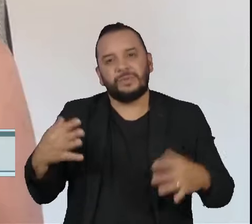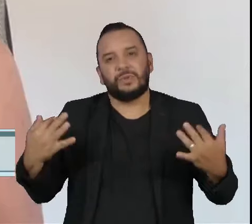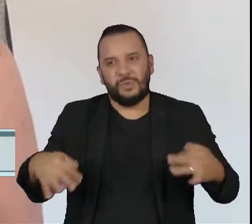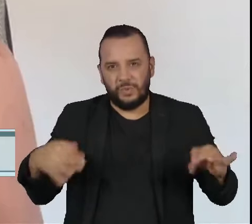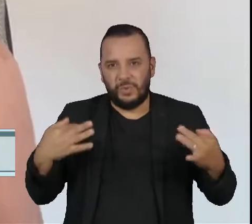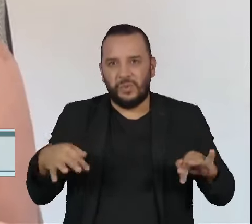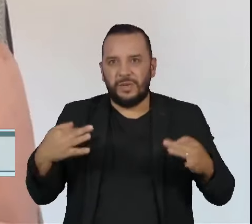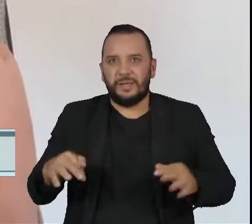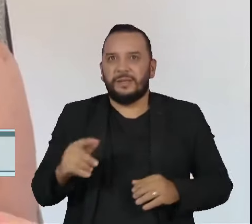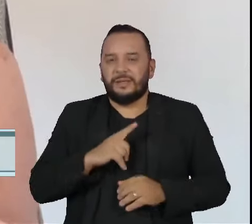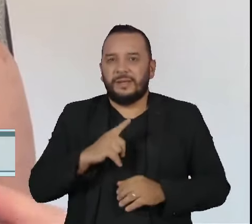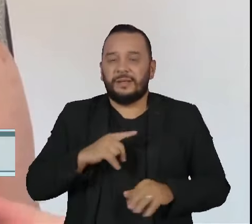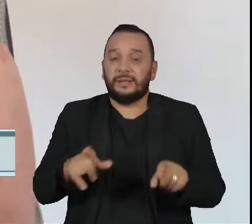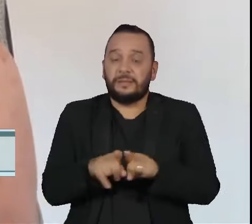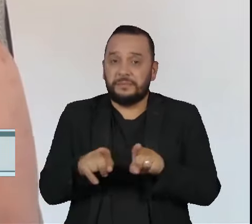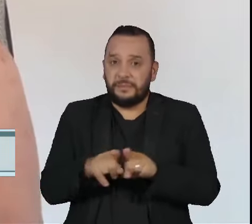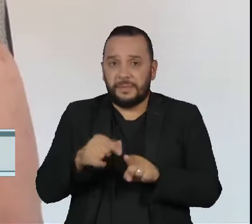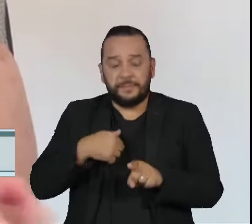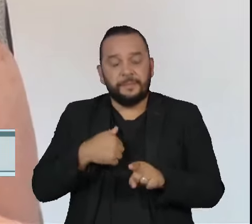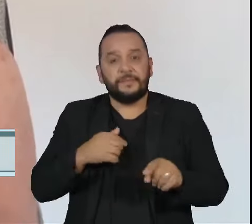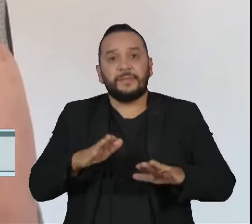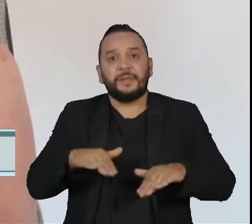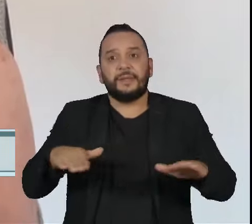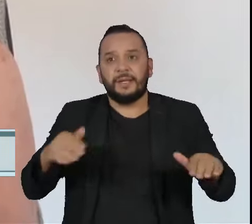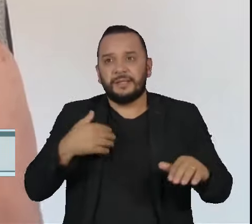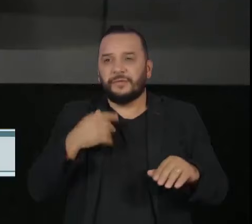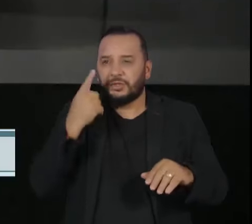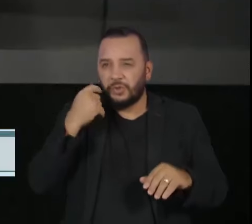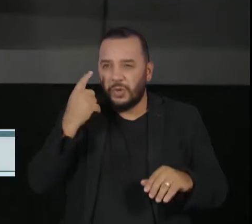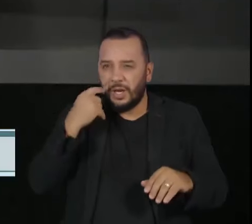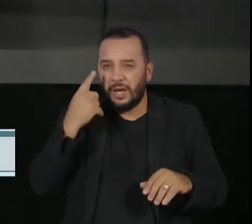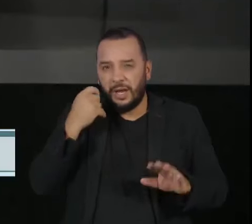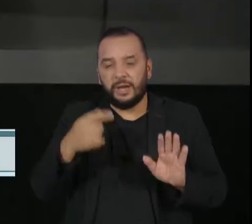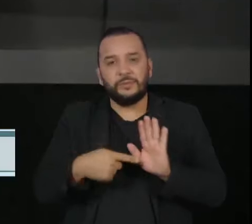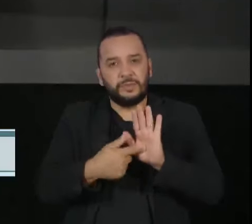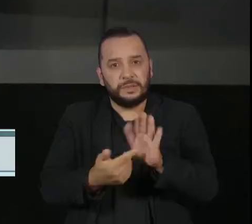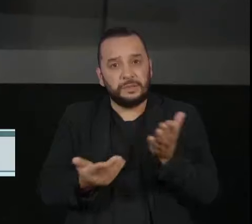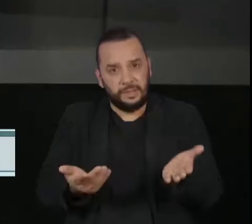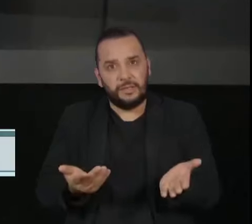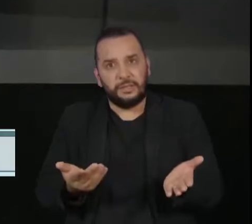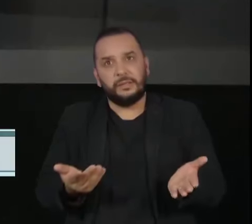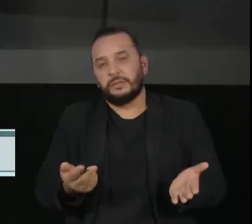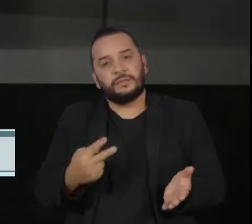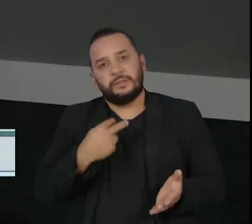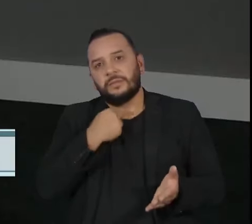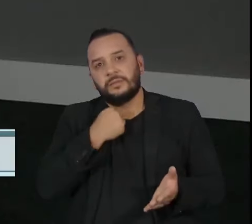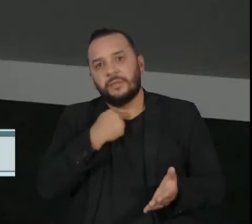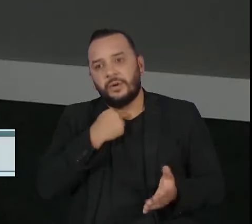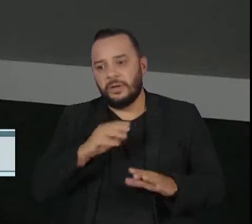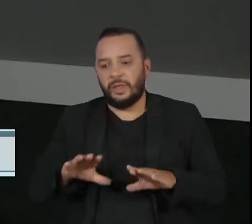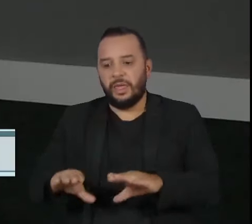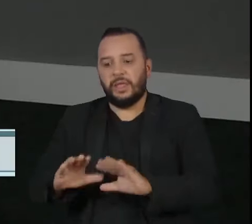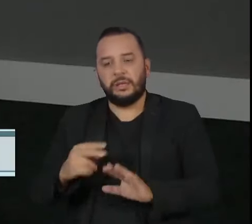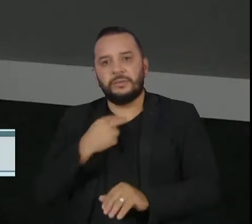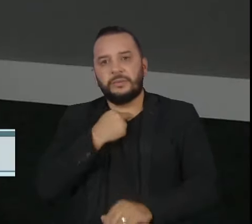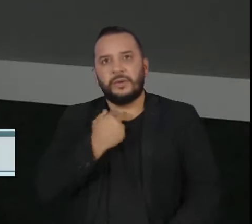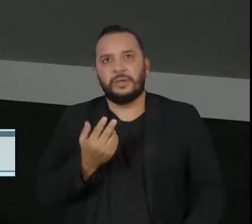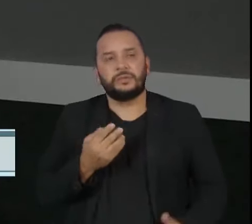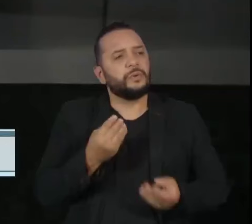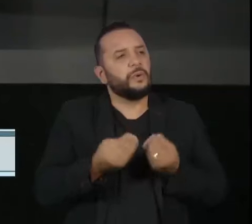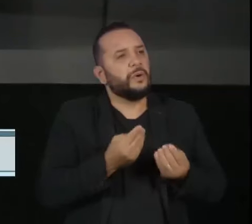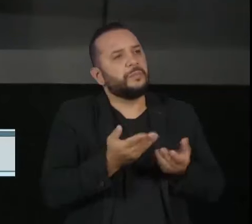doloroso. Aquela criança vai mostrar esses sinais, né, vai chorar bastante e ela não deixa mover aquele membro. Como é feito o